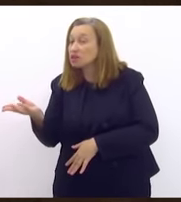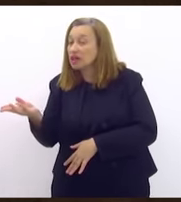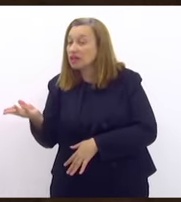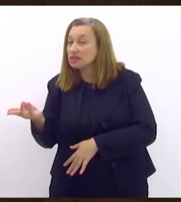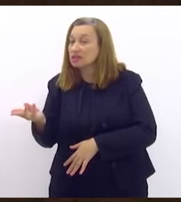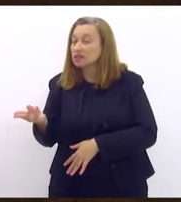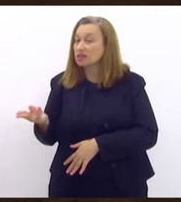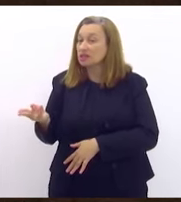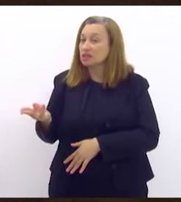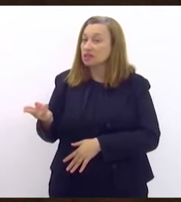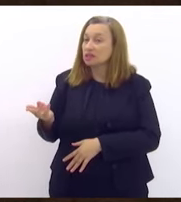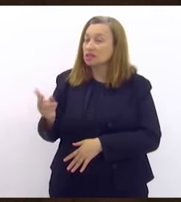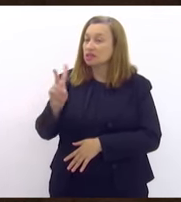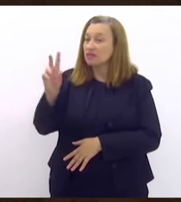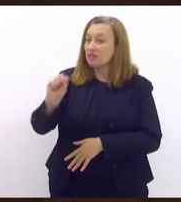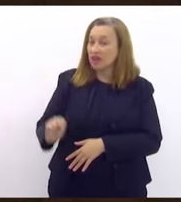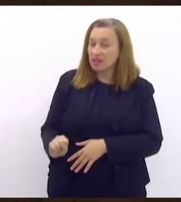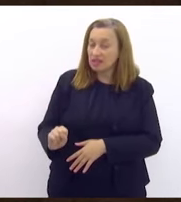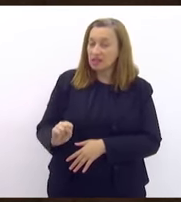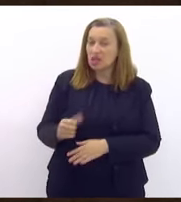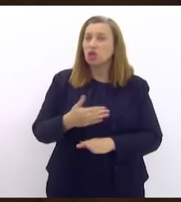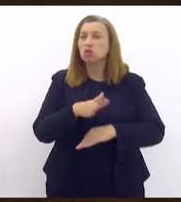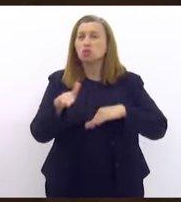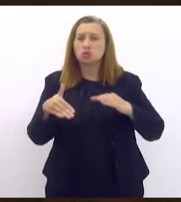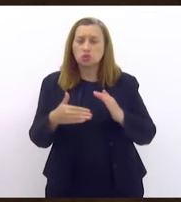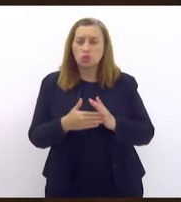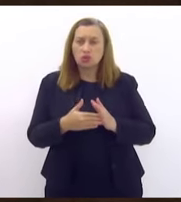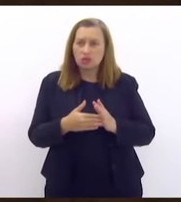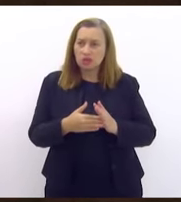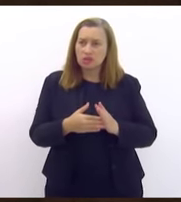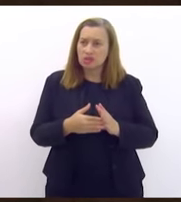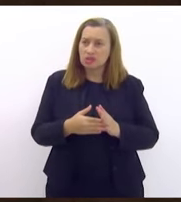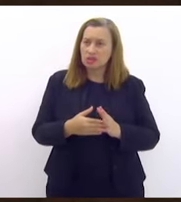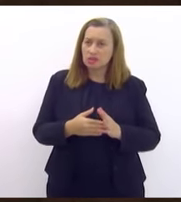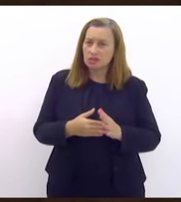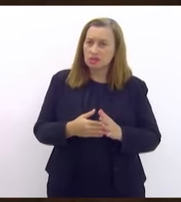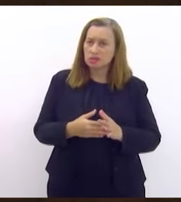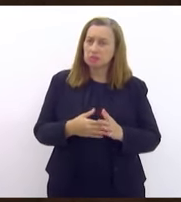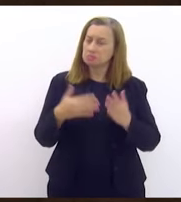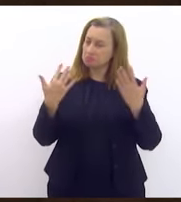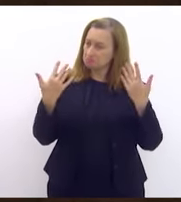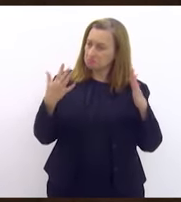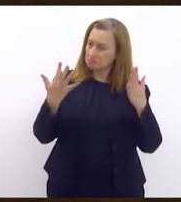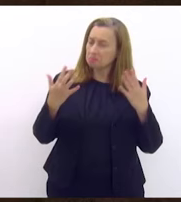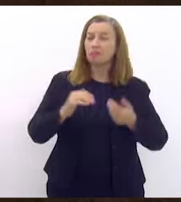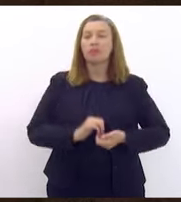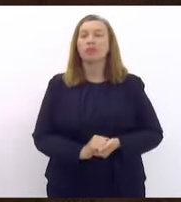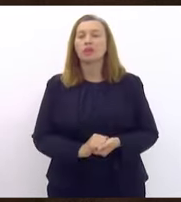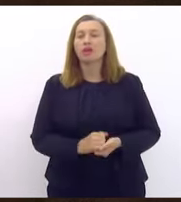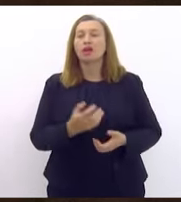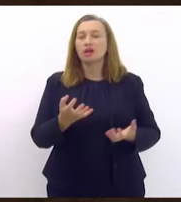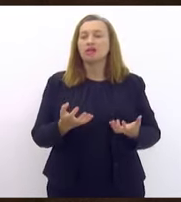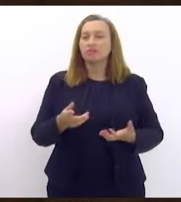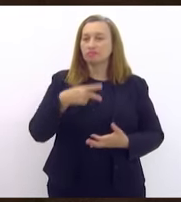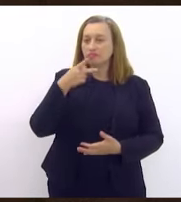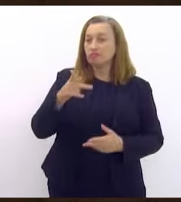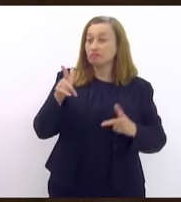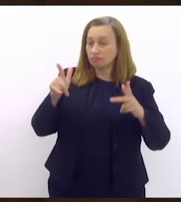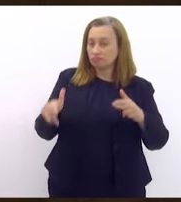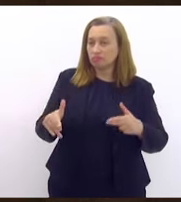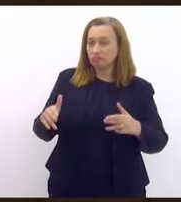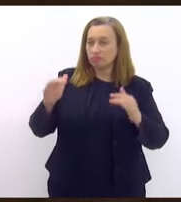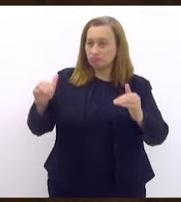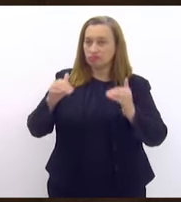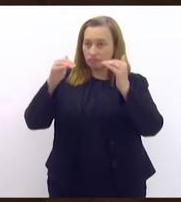mencionou, todas positivamente. Queria dizer que, como Vossa Excelência,